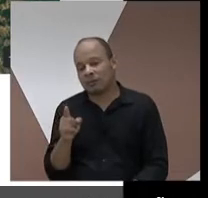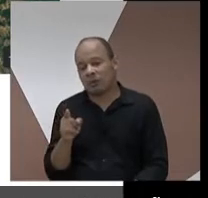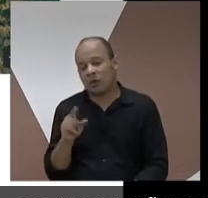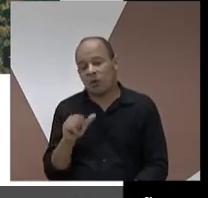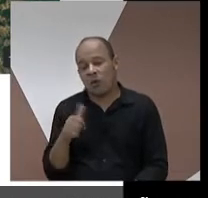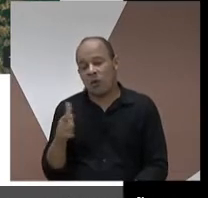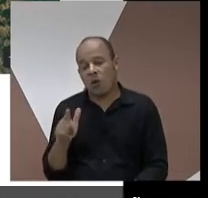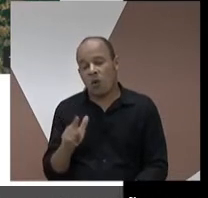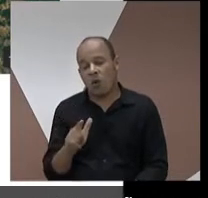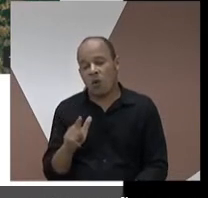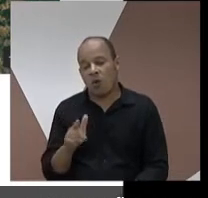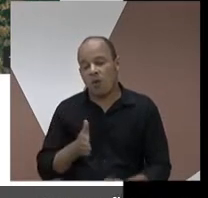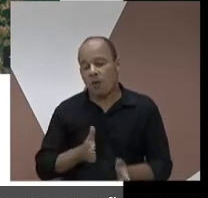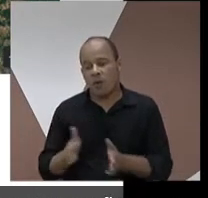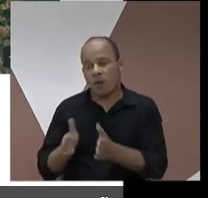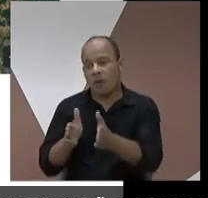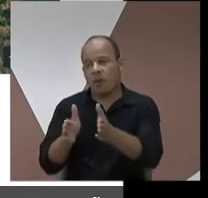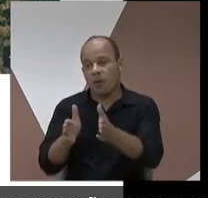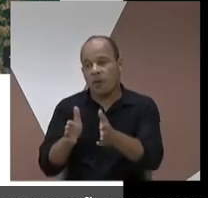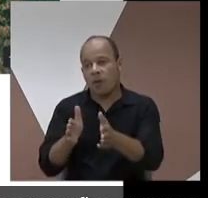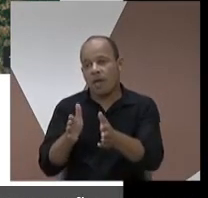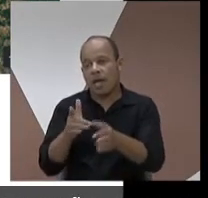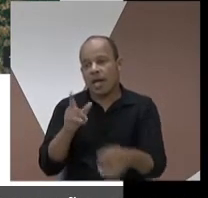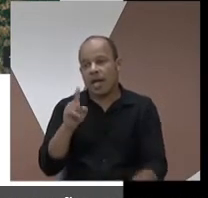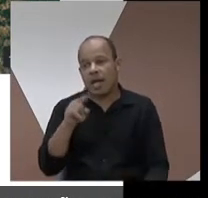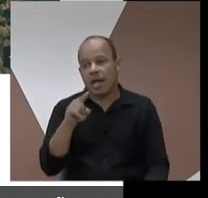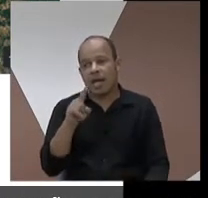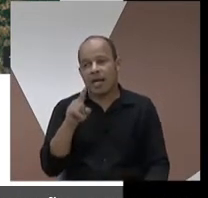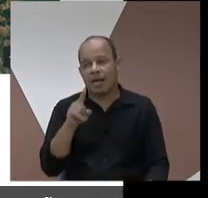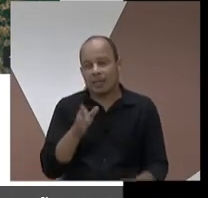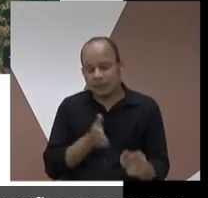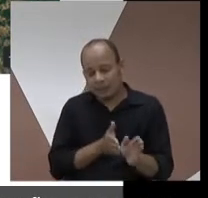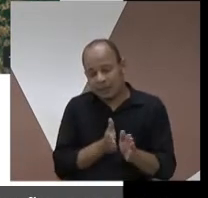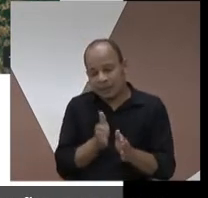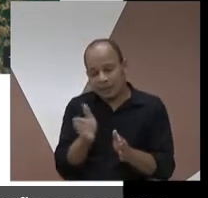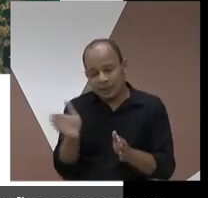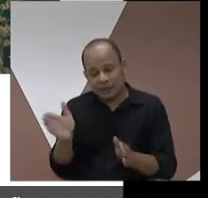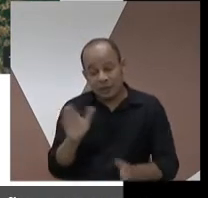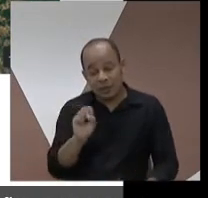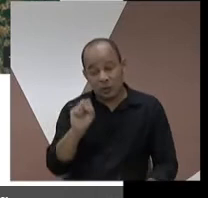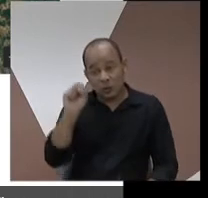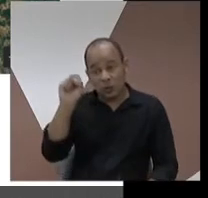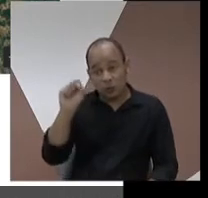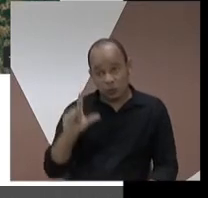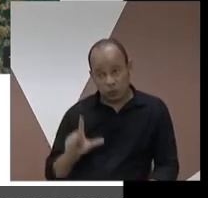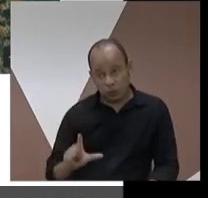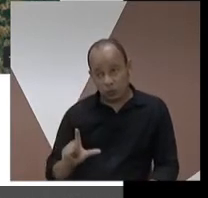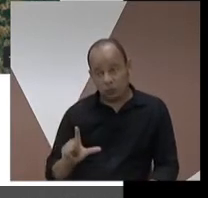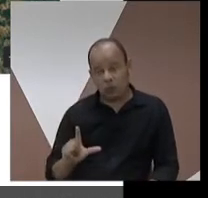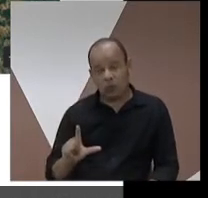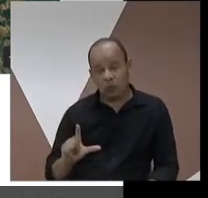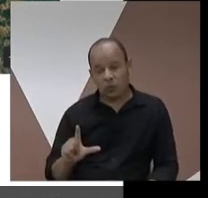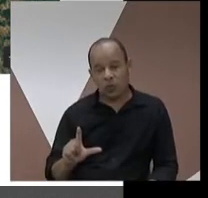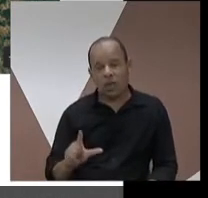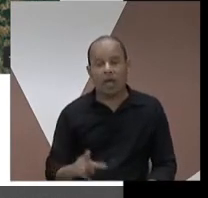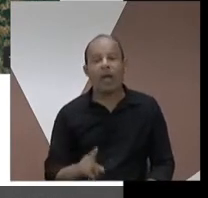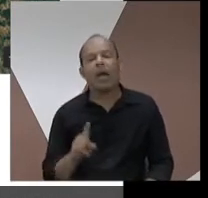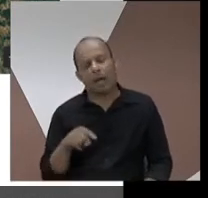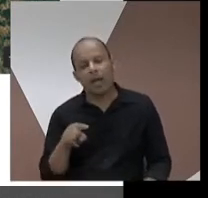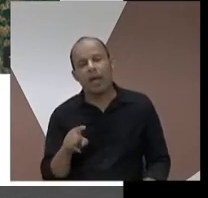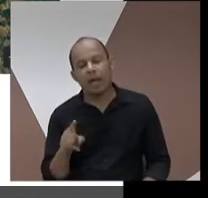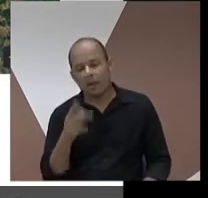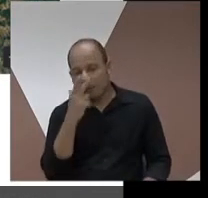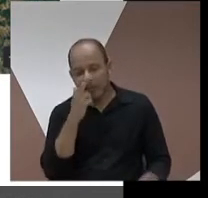que coincide, na verdade, a Alça Sul, ela retorna ao traçado original que nós tínhamos apresentado, que